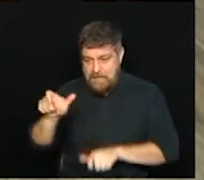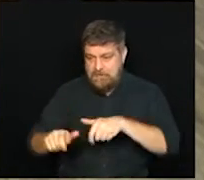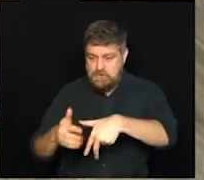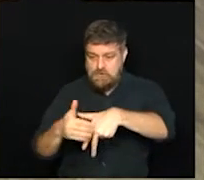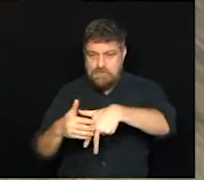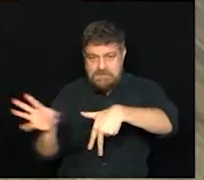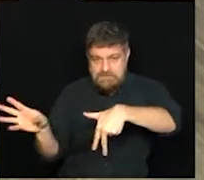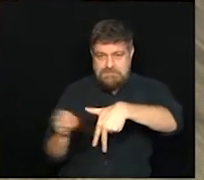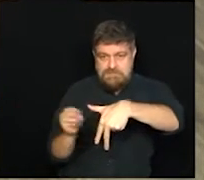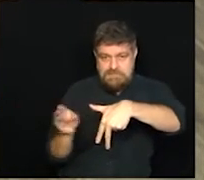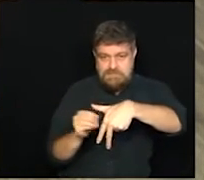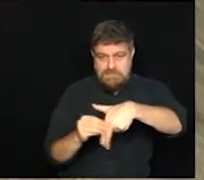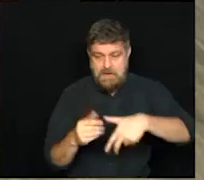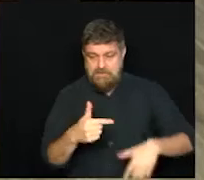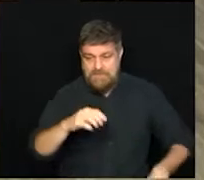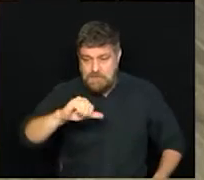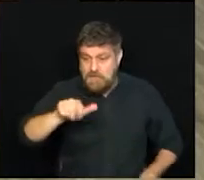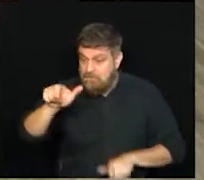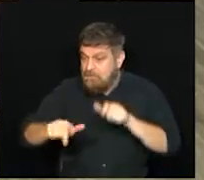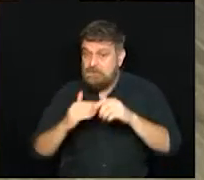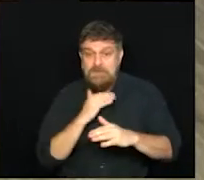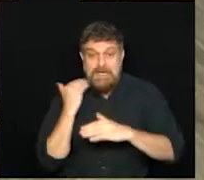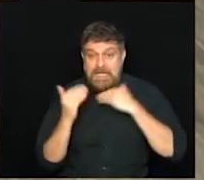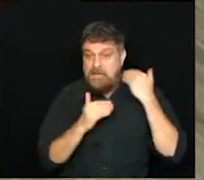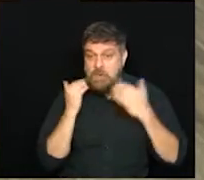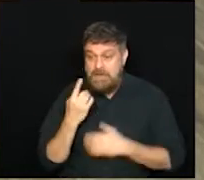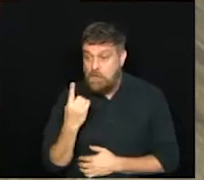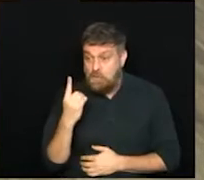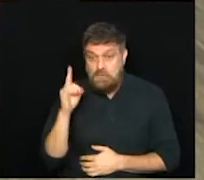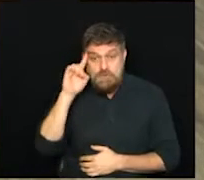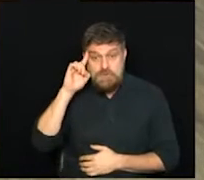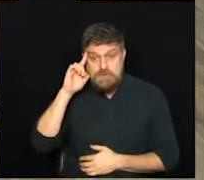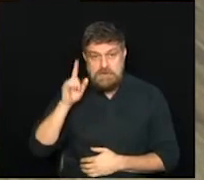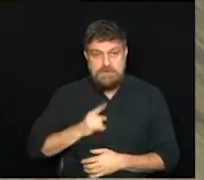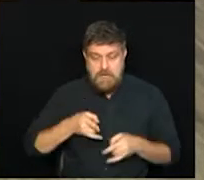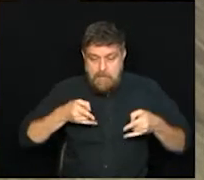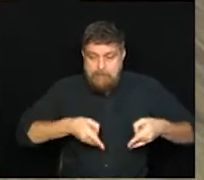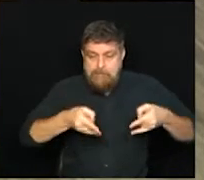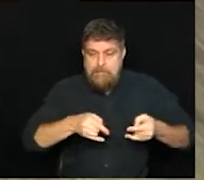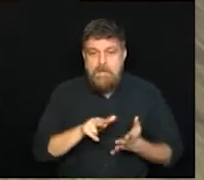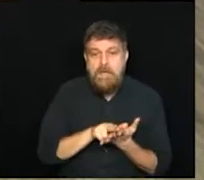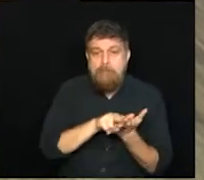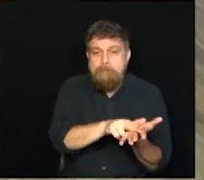de Campinas, 29 óbitos nas últimas 24 horas. Taxa de ocupação de